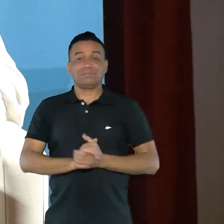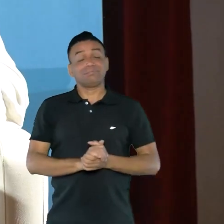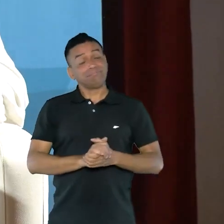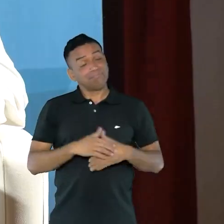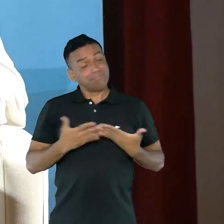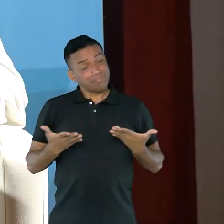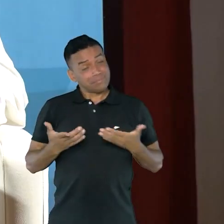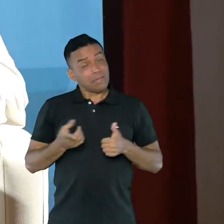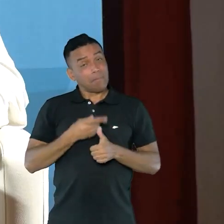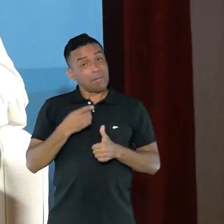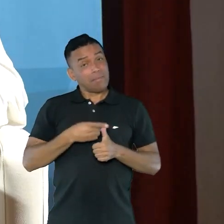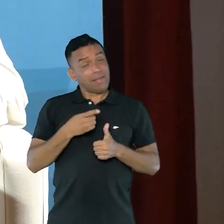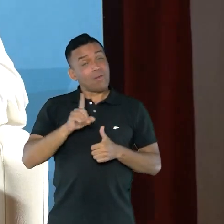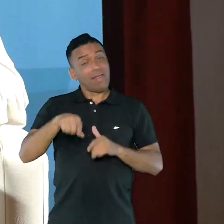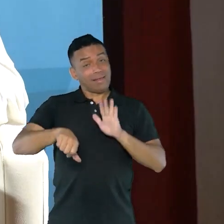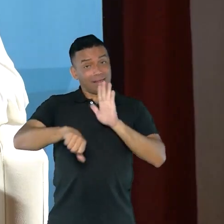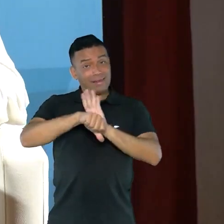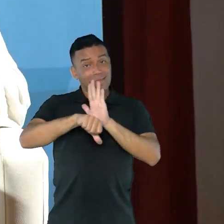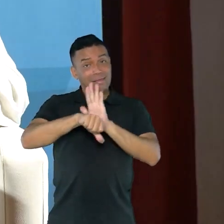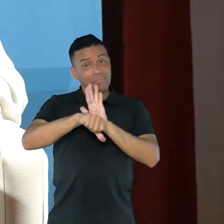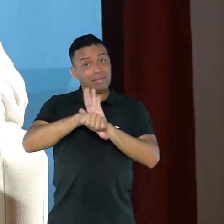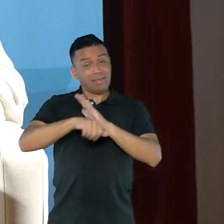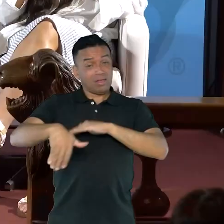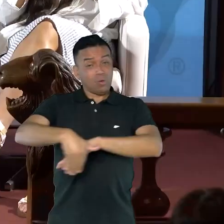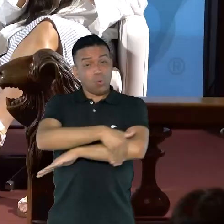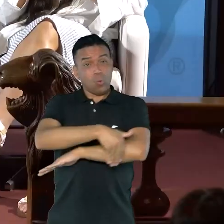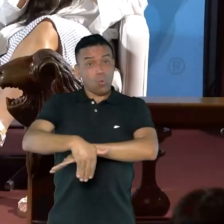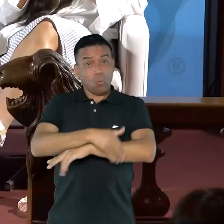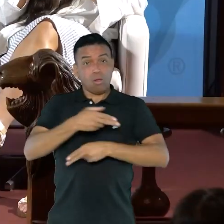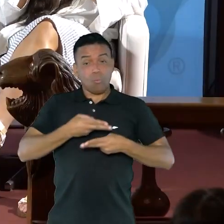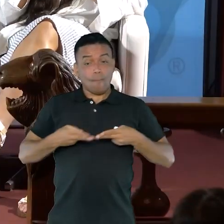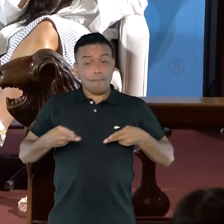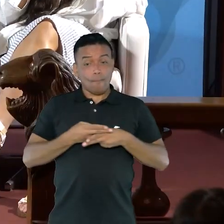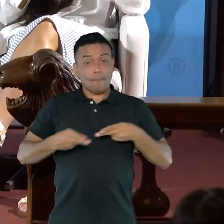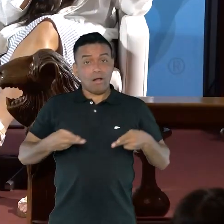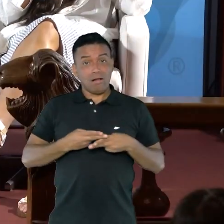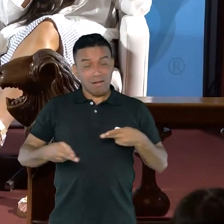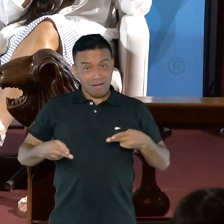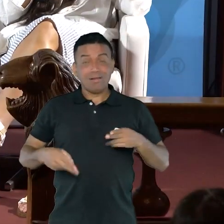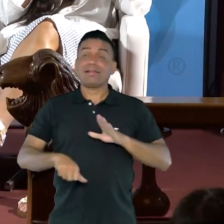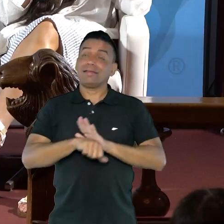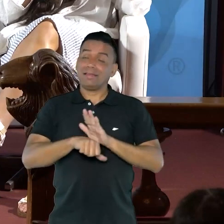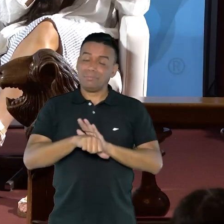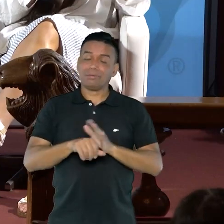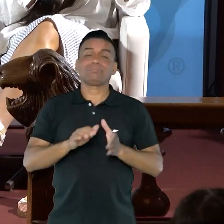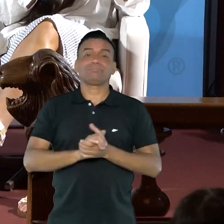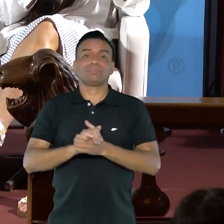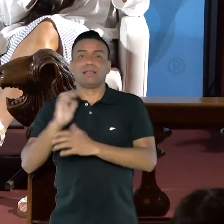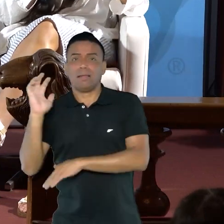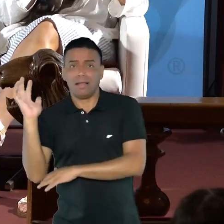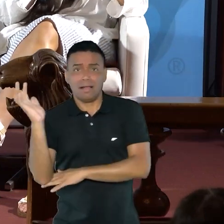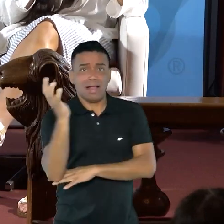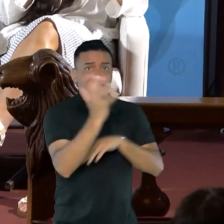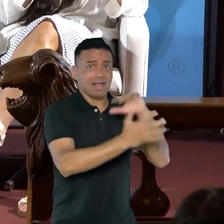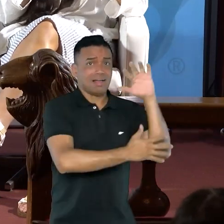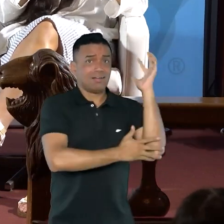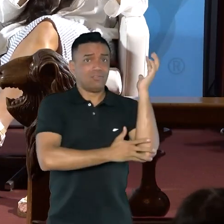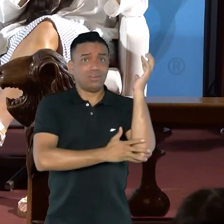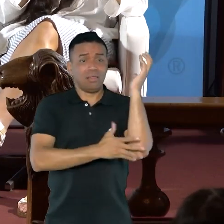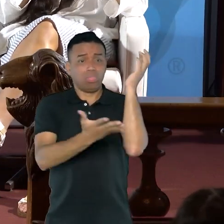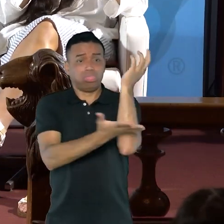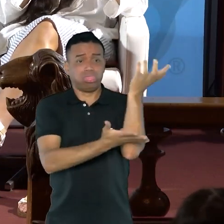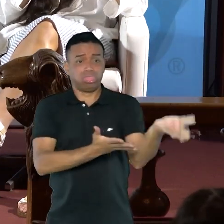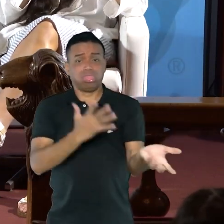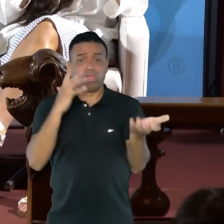se a pessoa andar pelada na rua, né? Então, esse é o primeiro ponto. O mato foi desmatado, boa parte